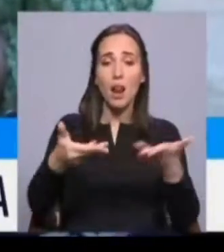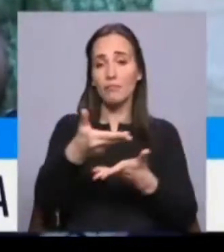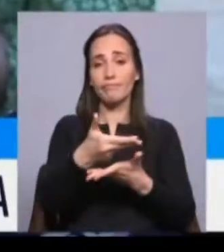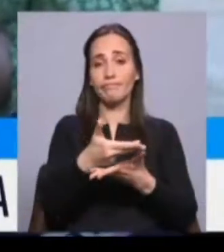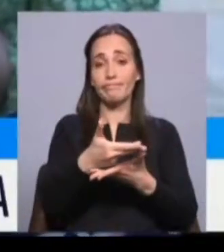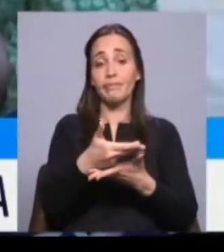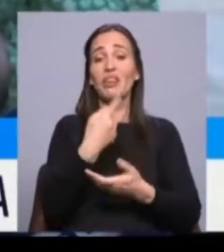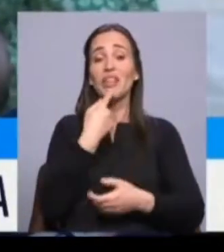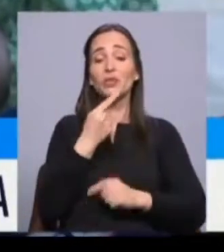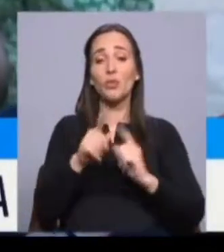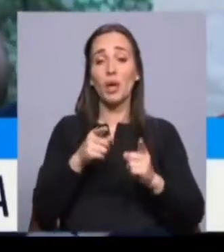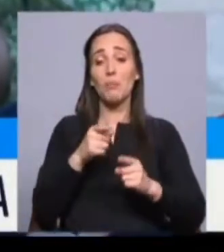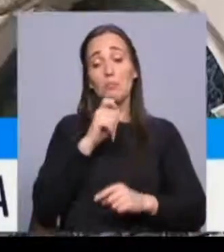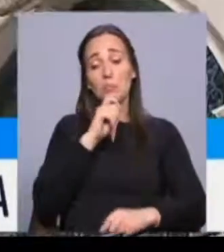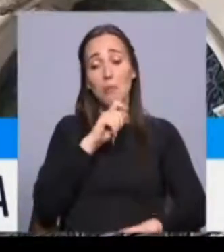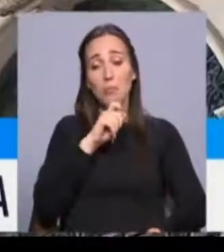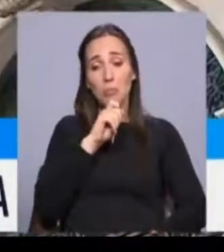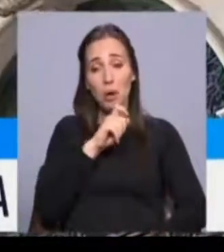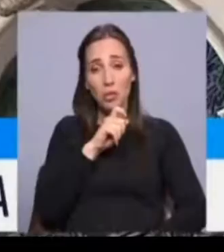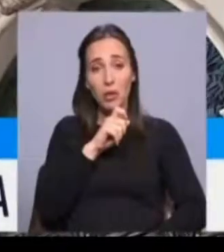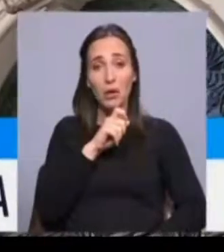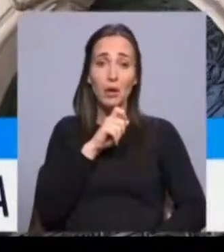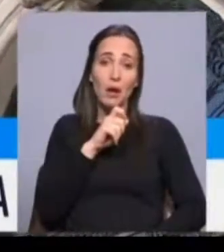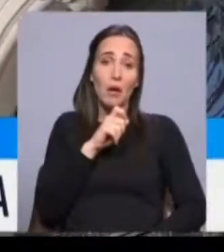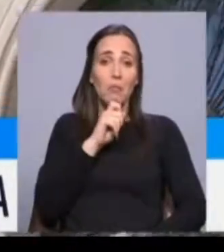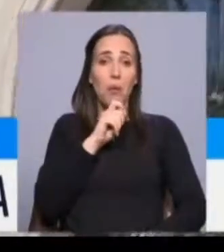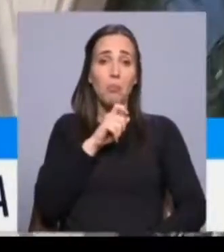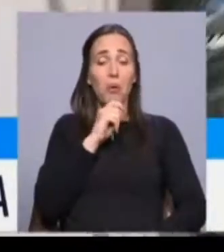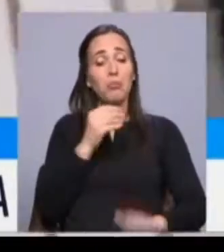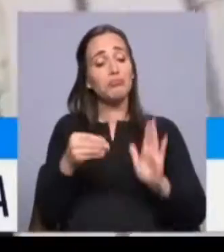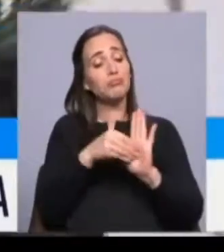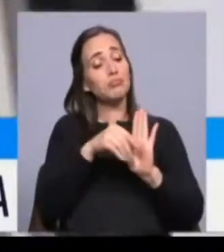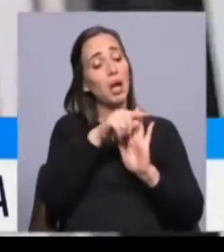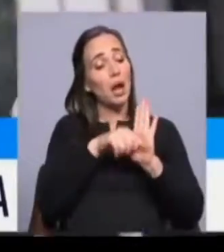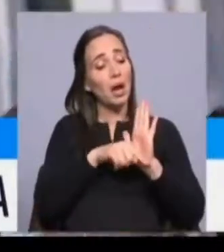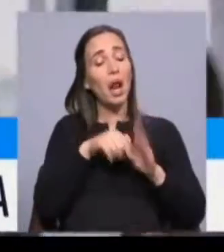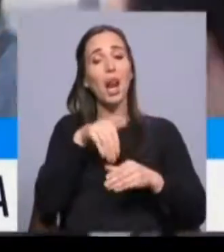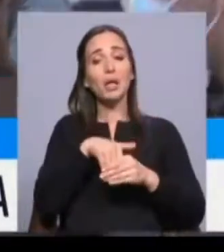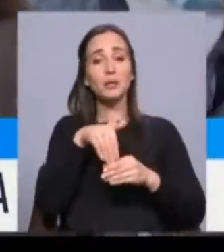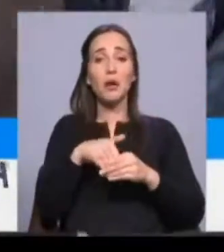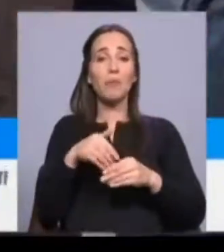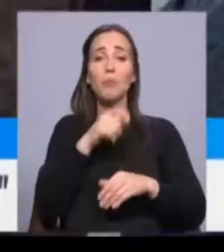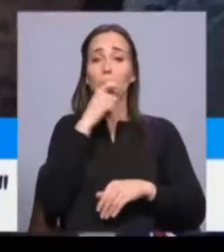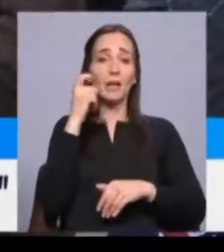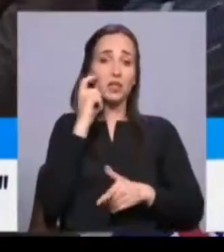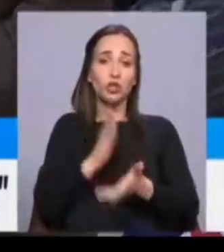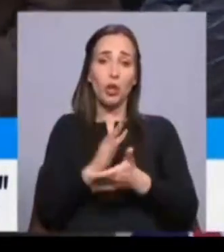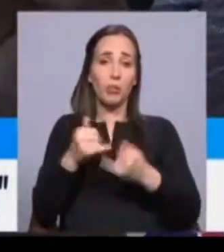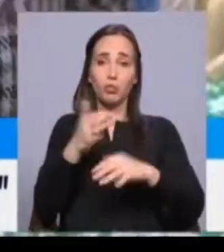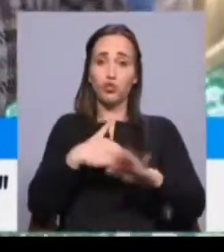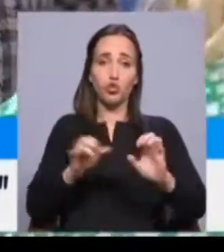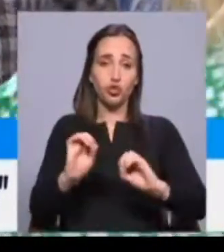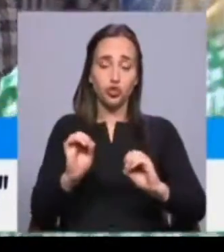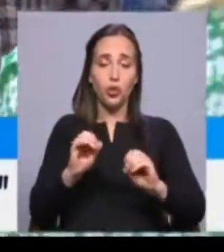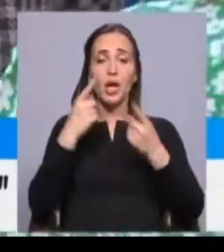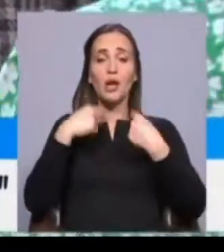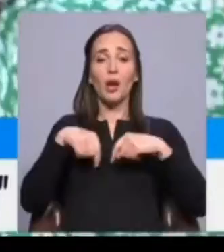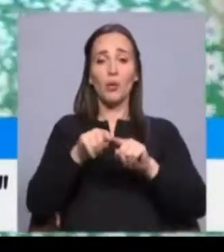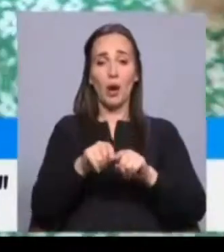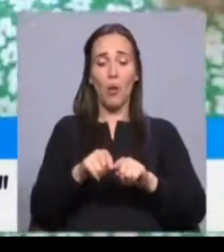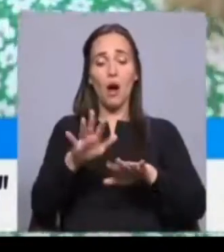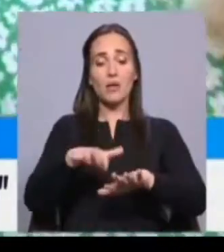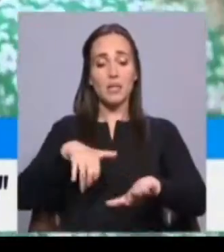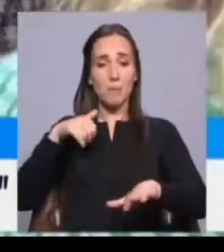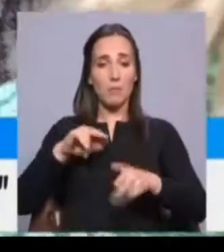significa que corremos o risco de ser mesmo uma bandeira eleitoral para não cumprir. Numa reunião da Assembleia Municipal, o presidente da Câmara acusou o